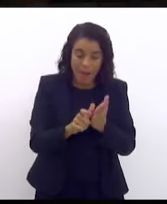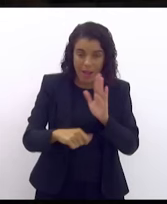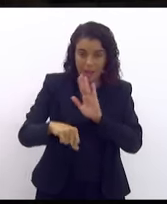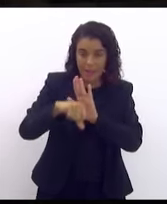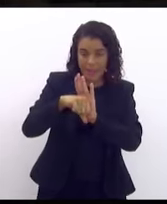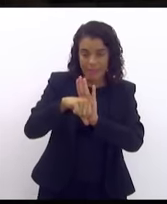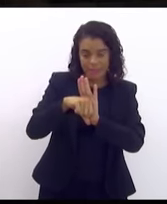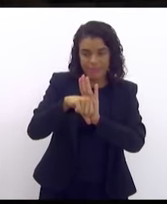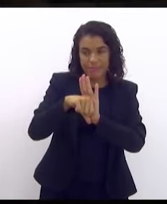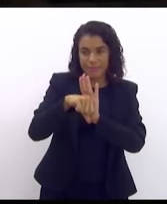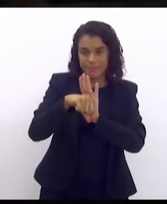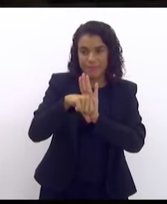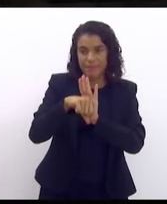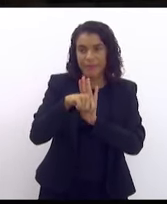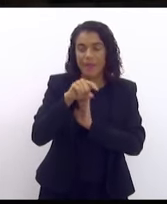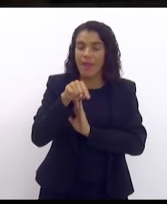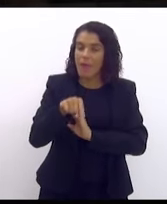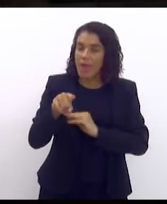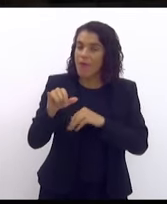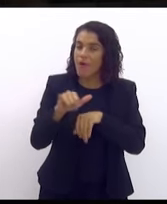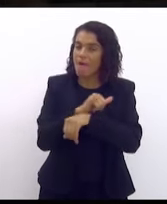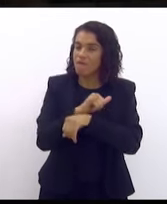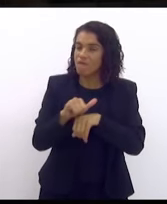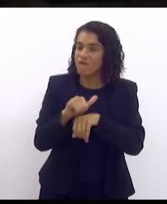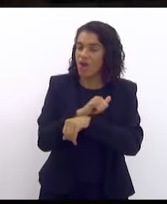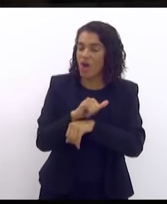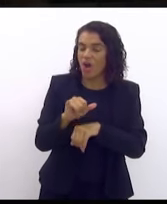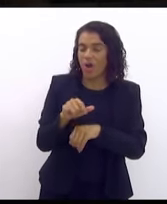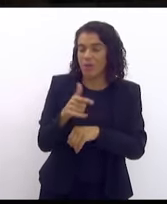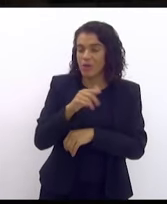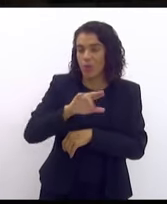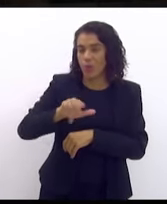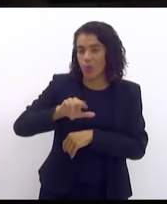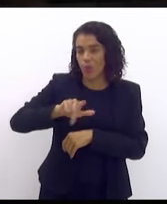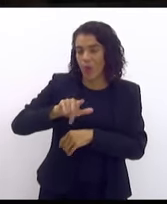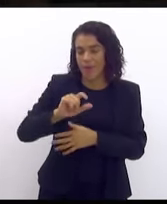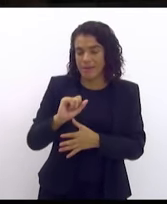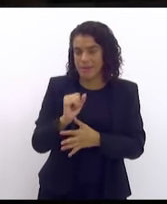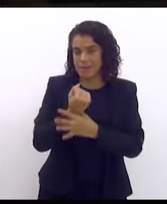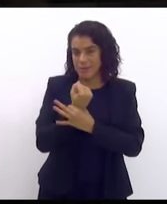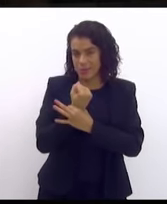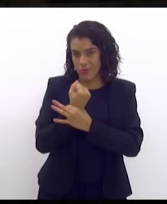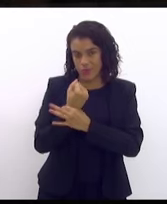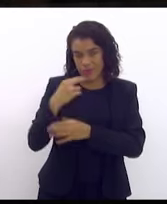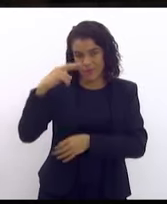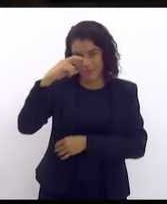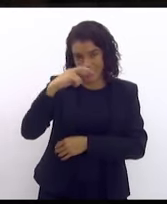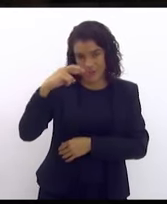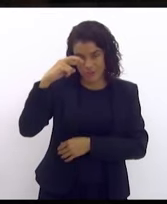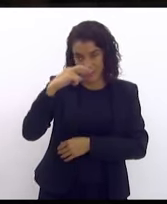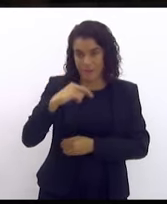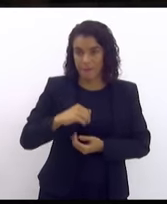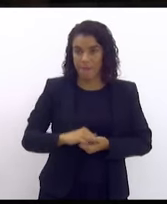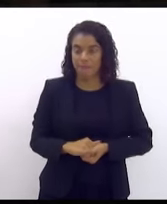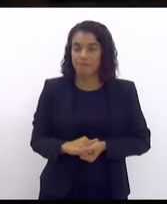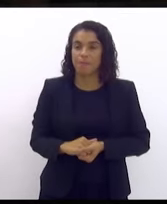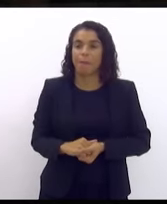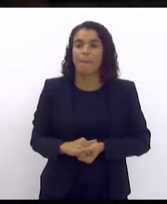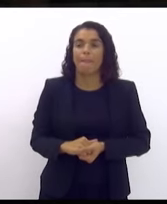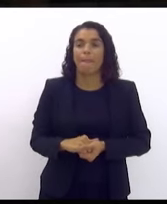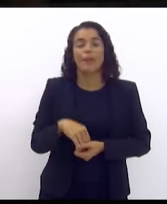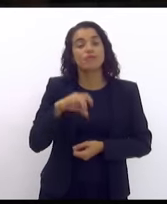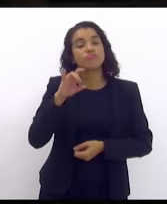já foi visto é uma forma muito incipiente de investigação só tô